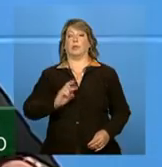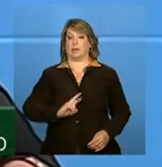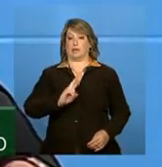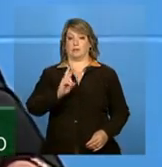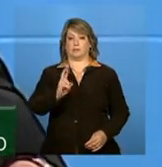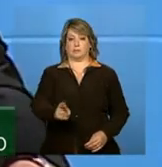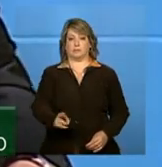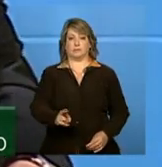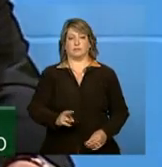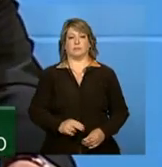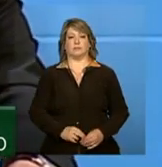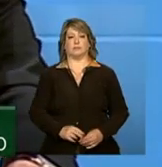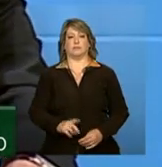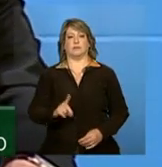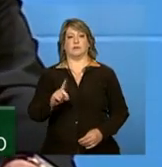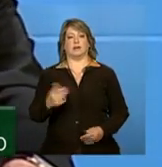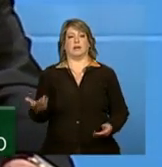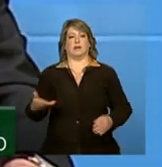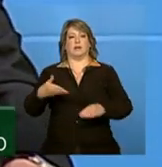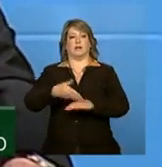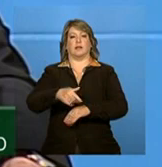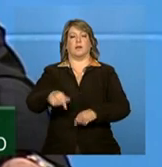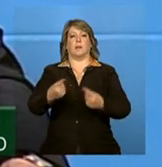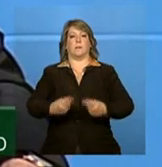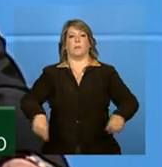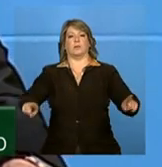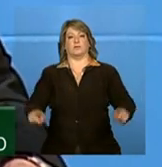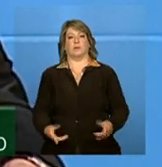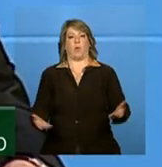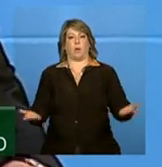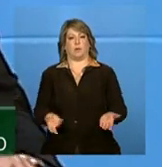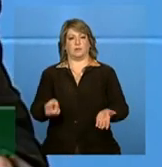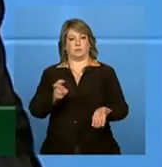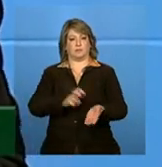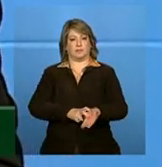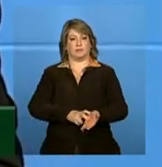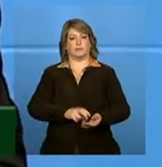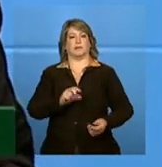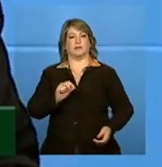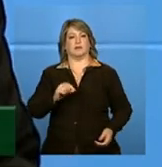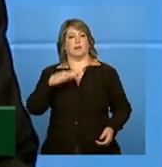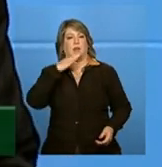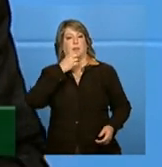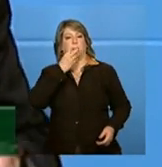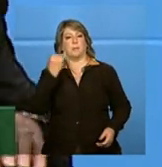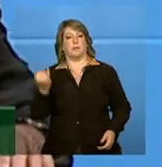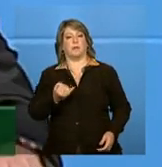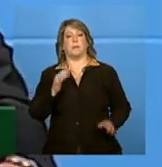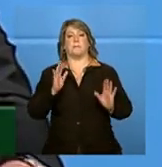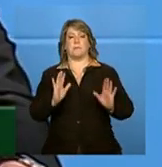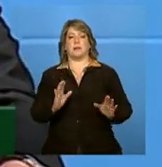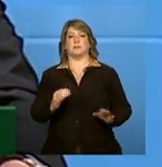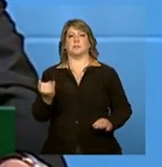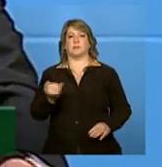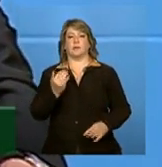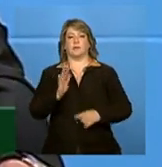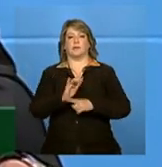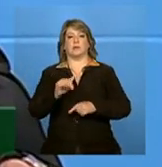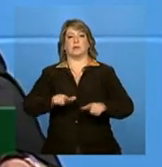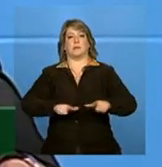da intervenção musical desta manhã, mas certamente vai ser inspirador para o trabalho desta